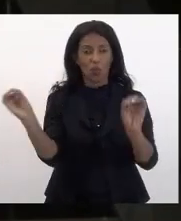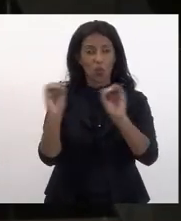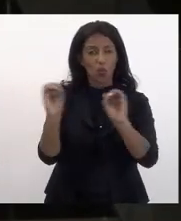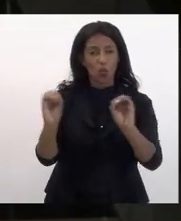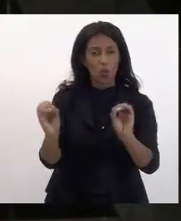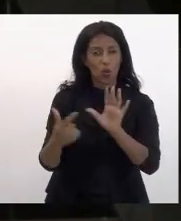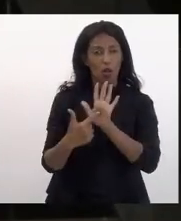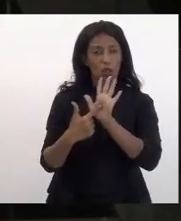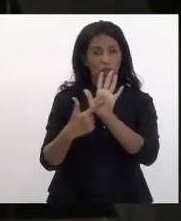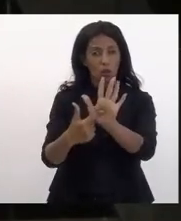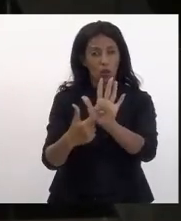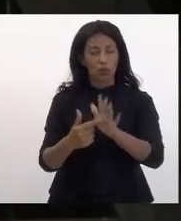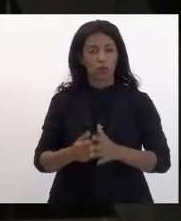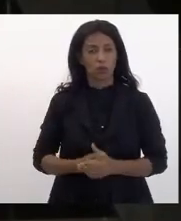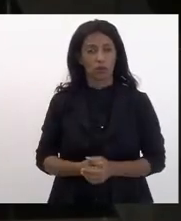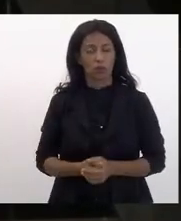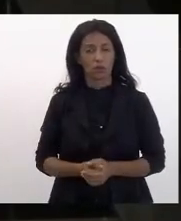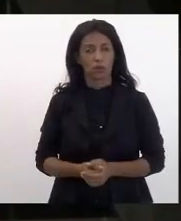nenhuma demonstração